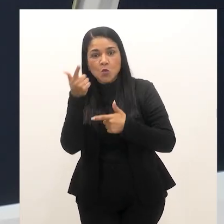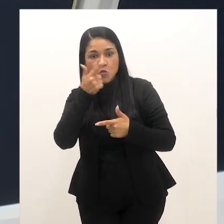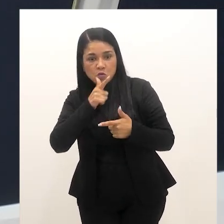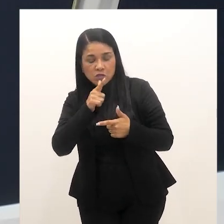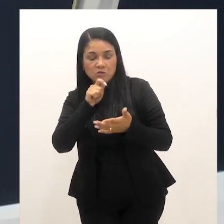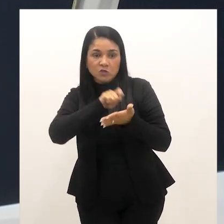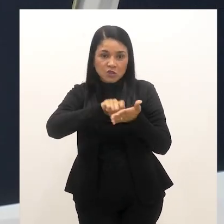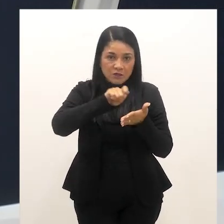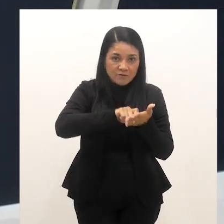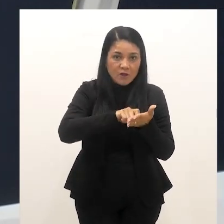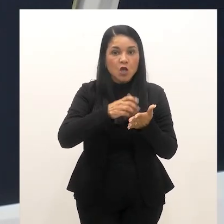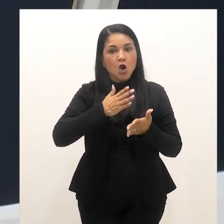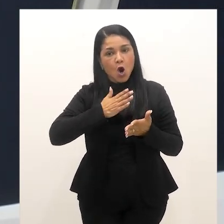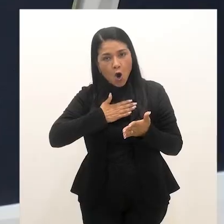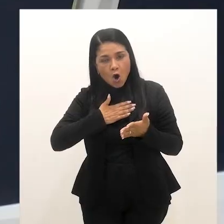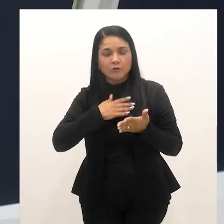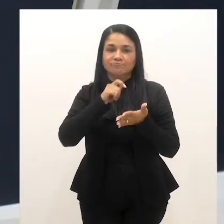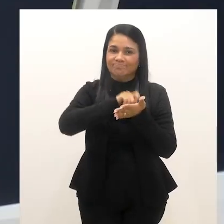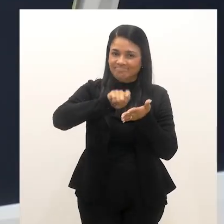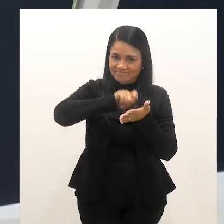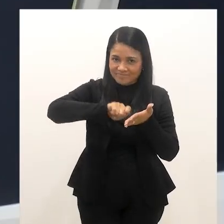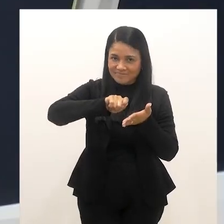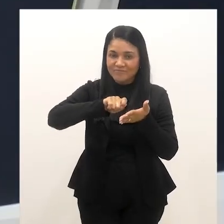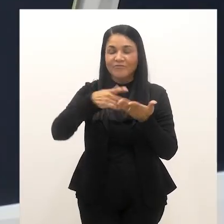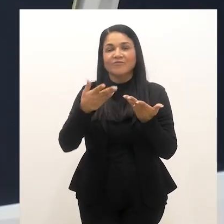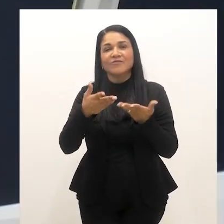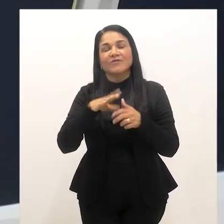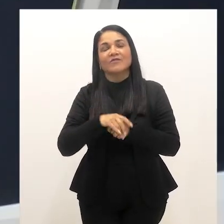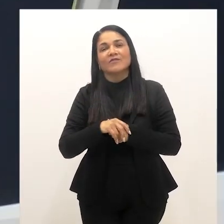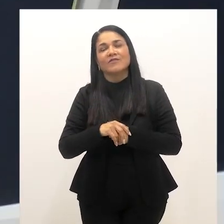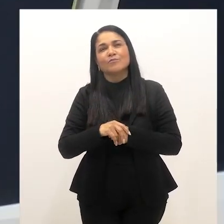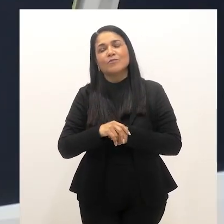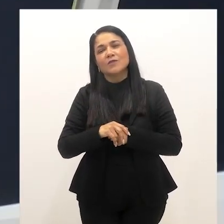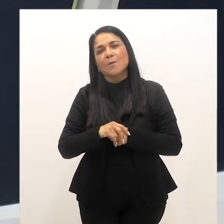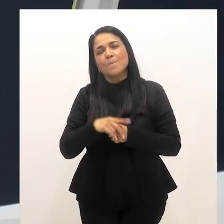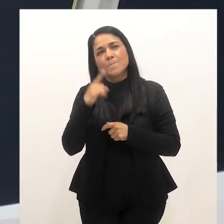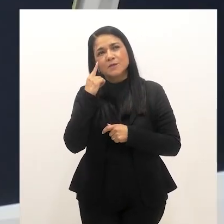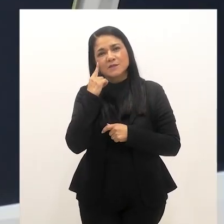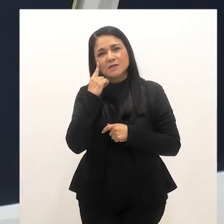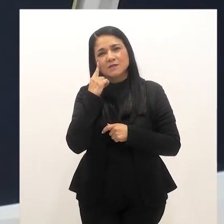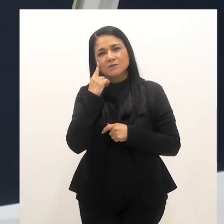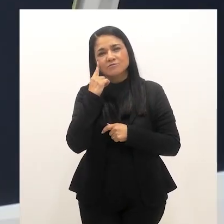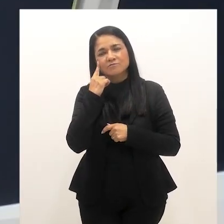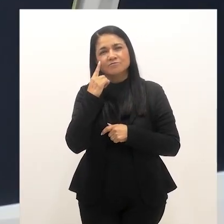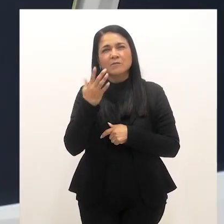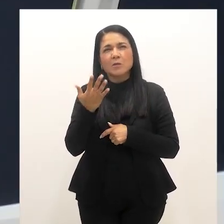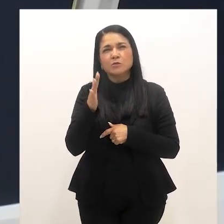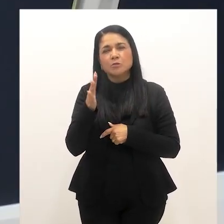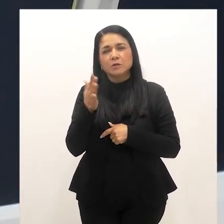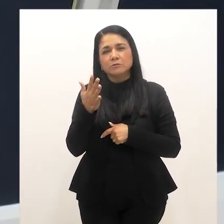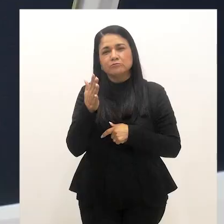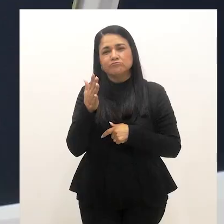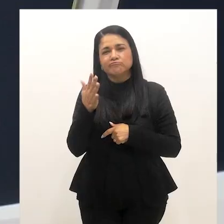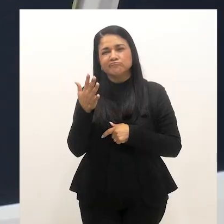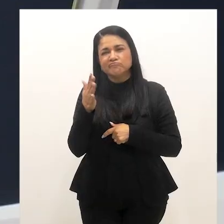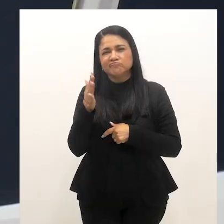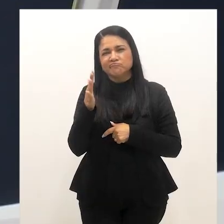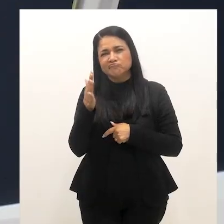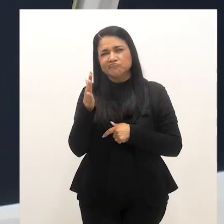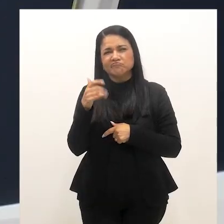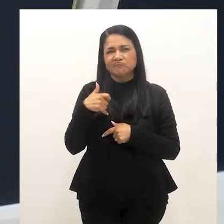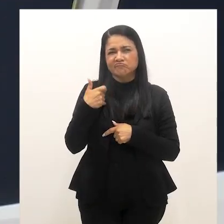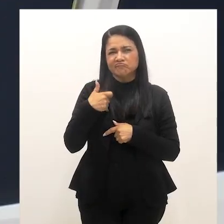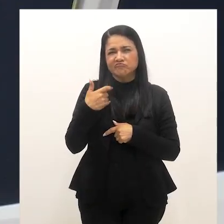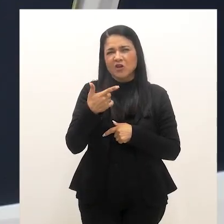consigo escrever e gosto de escrever. E aí, Quando eu tinha mais ou menos... Eu